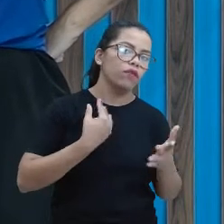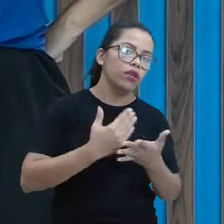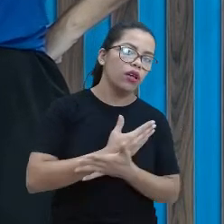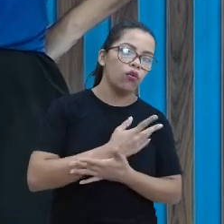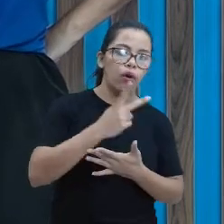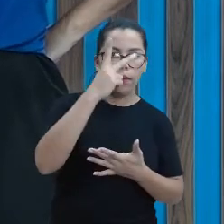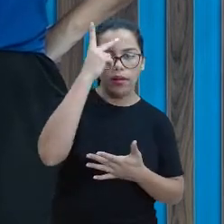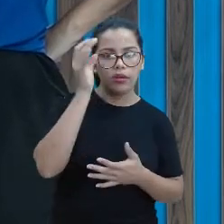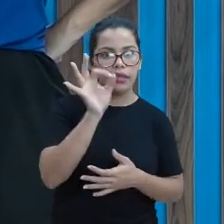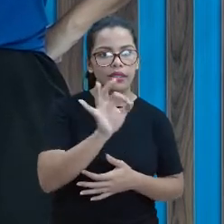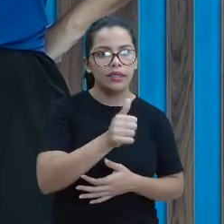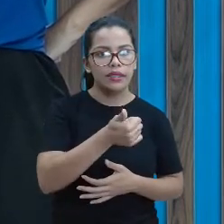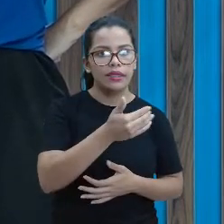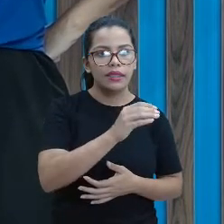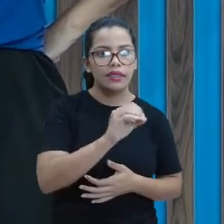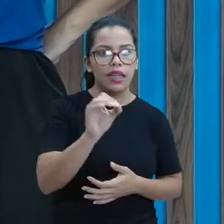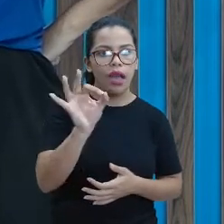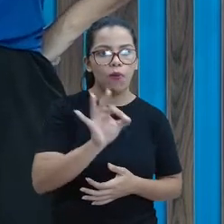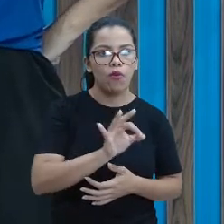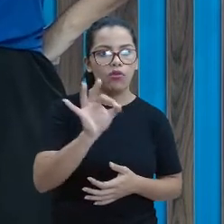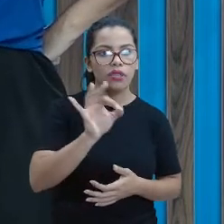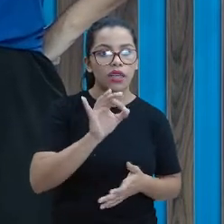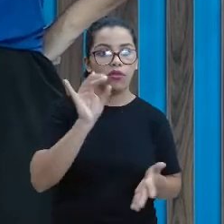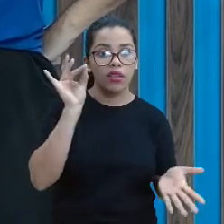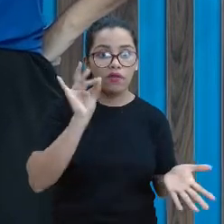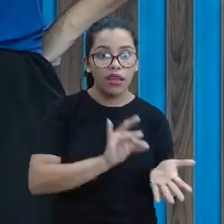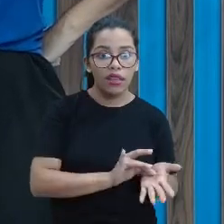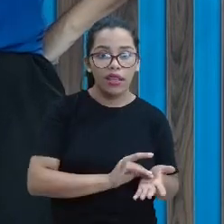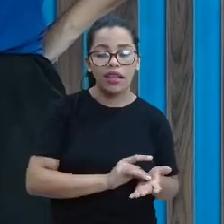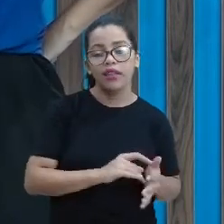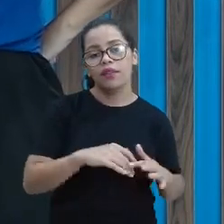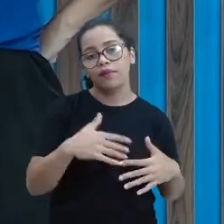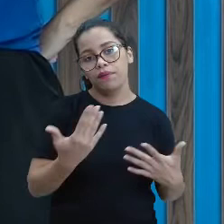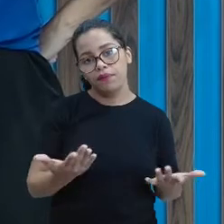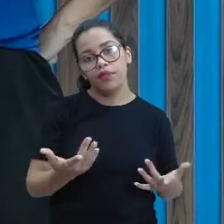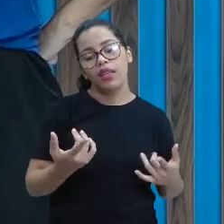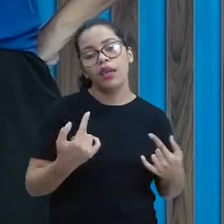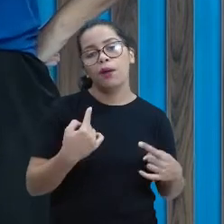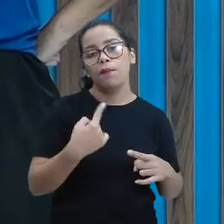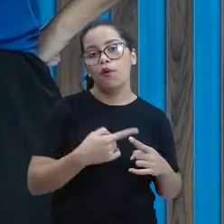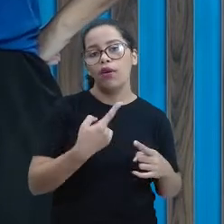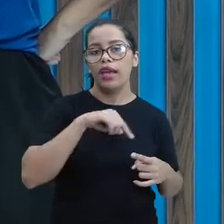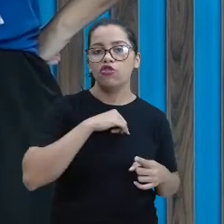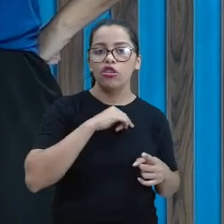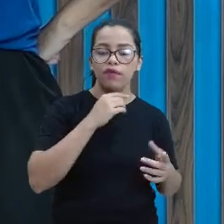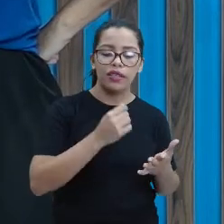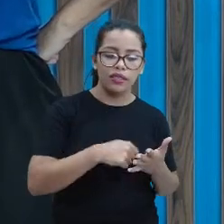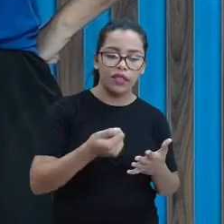de modo 100% verdadeiro. Até porque a gente vai escrever a nossa percepção da vida de alguém.